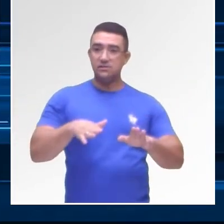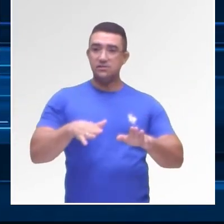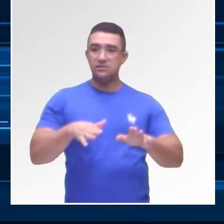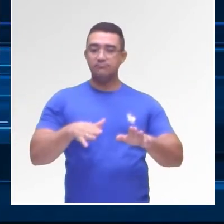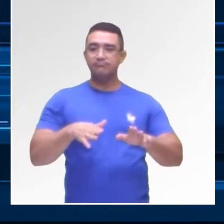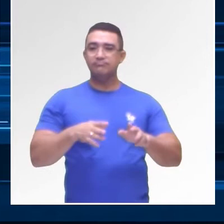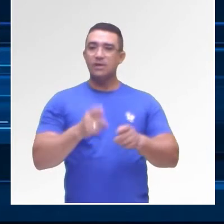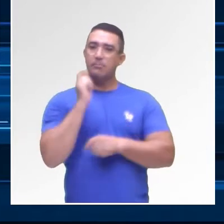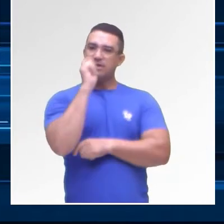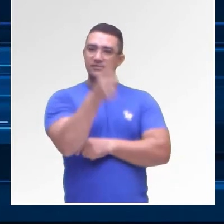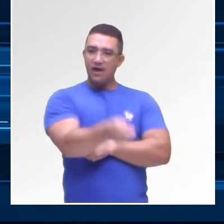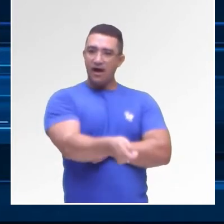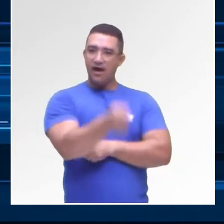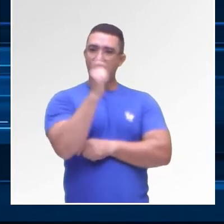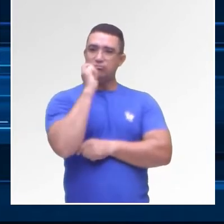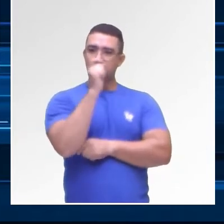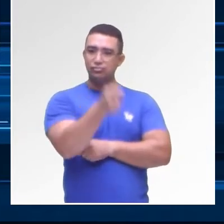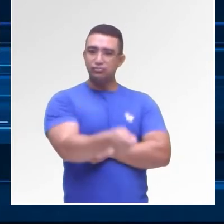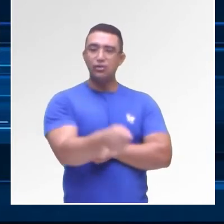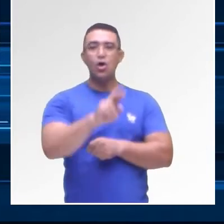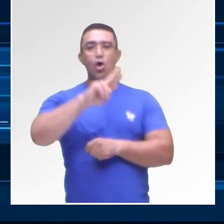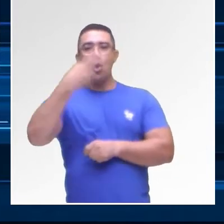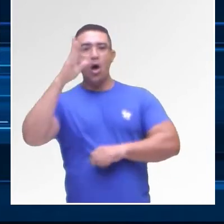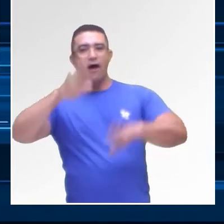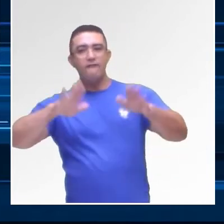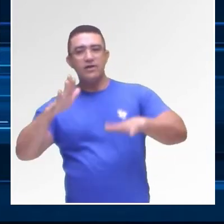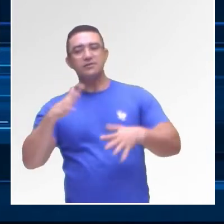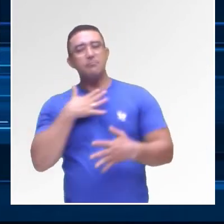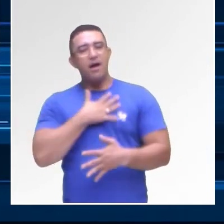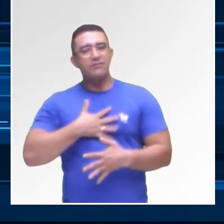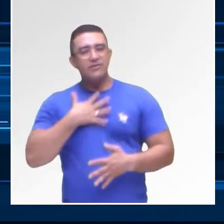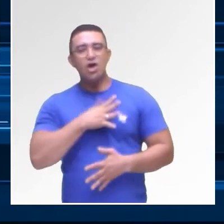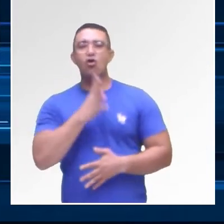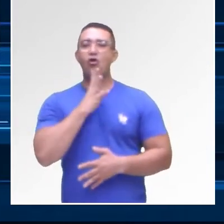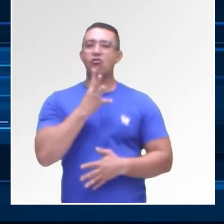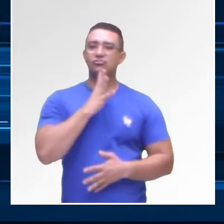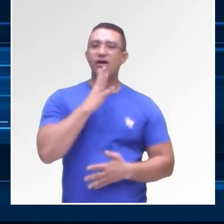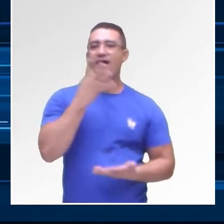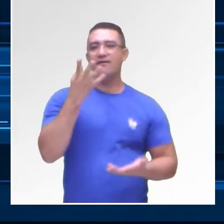ter o prazer de remar, fazer uma atividade física, conhecer um pouco